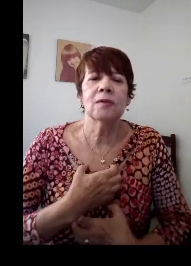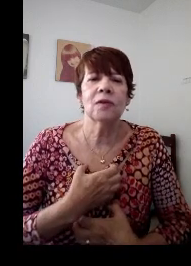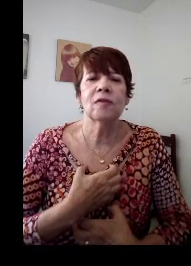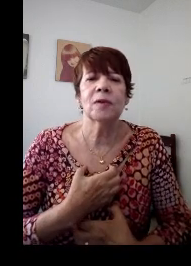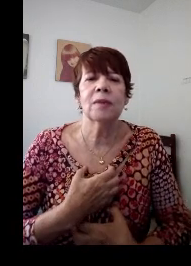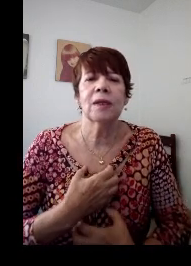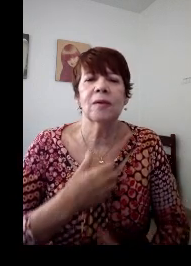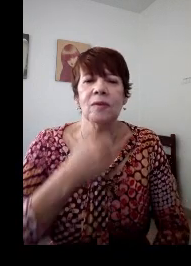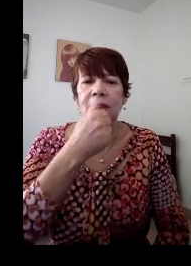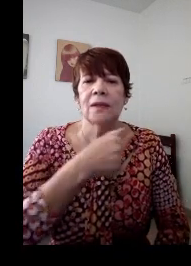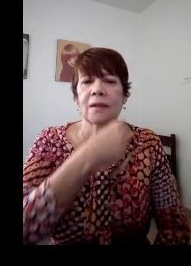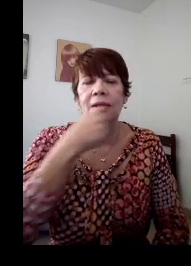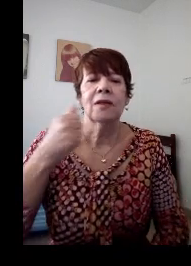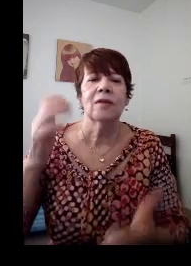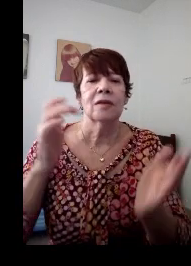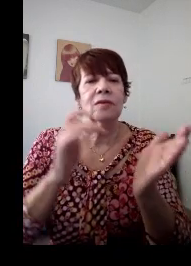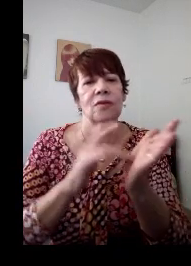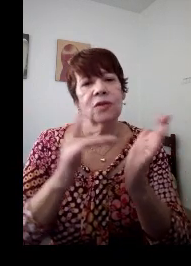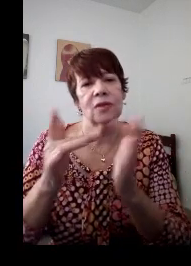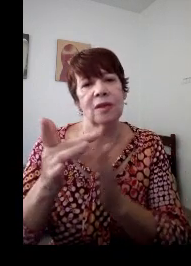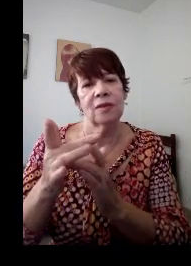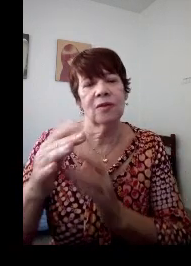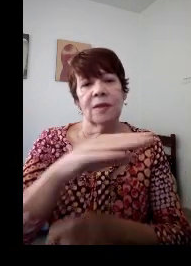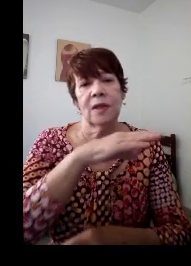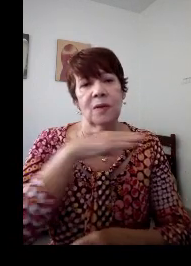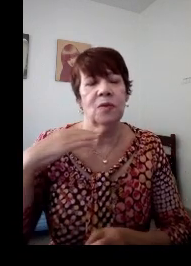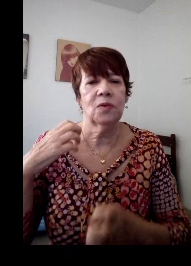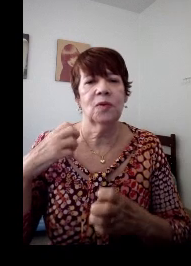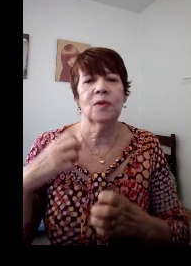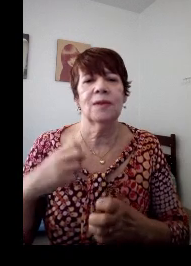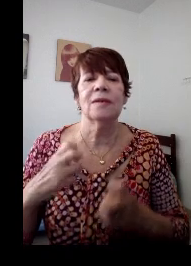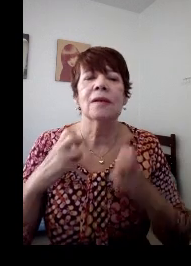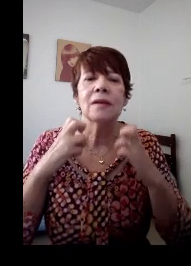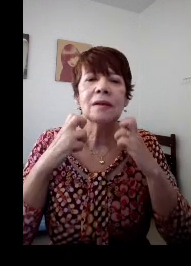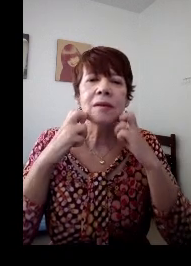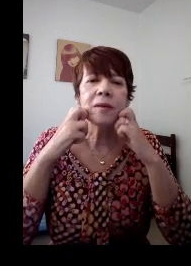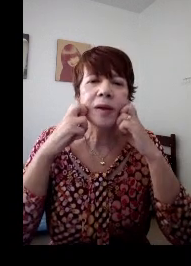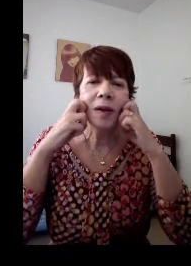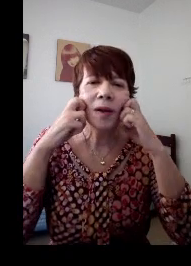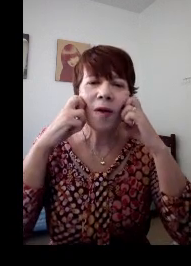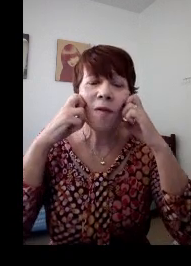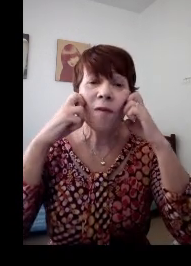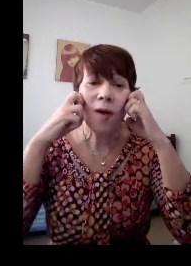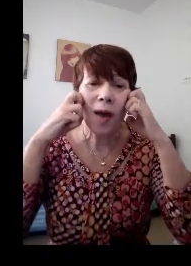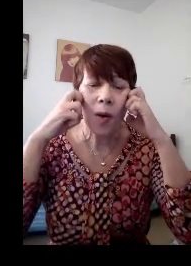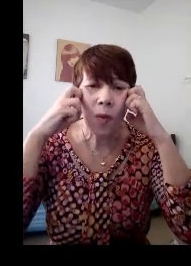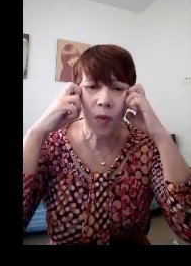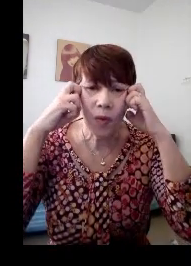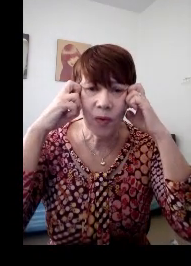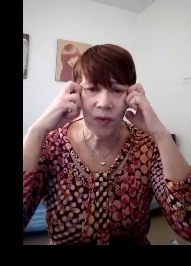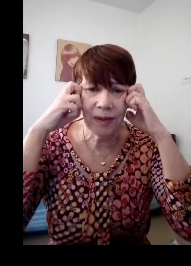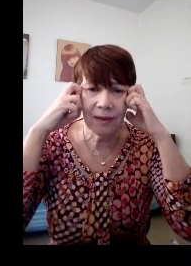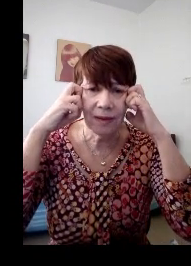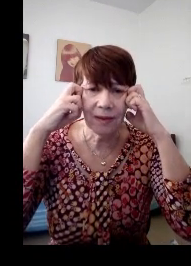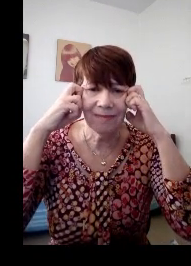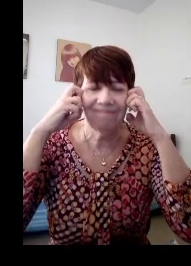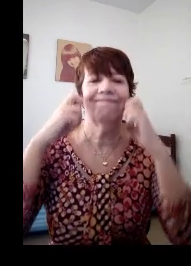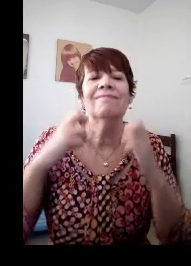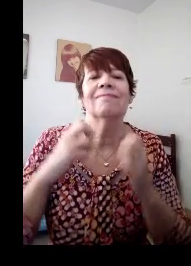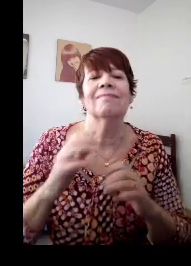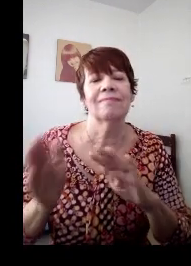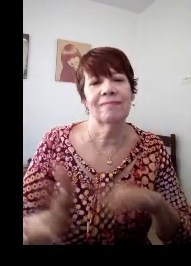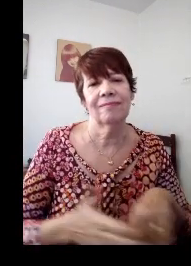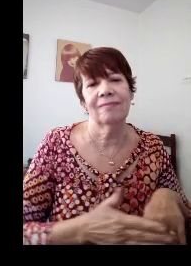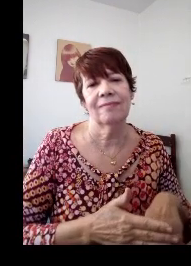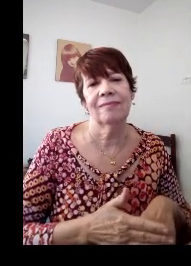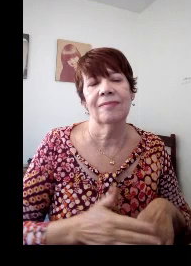precisamos ter no nosso coração, né? Esse sentimento, esse constrangimento. Senhor,